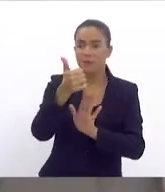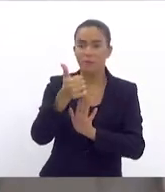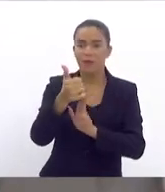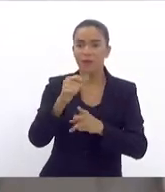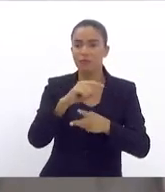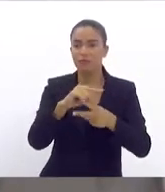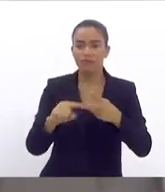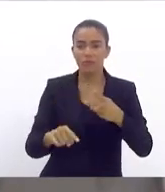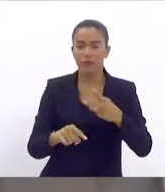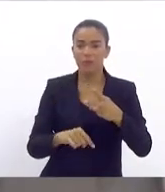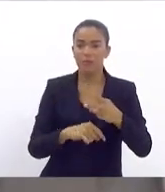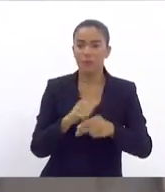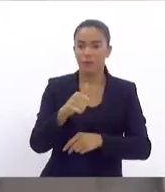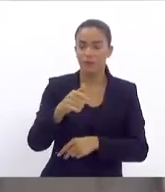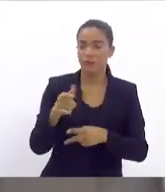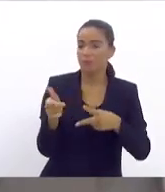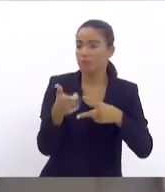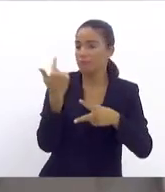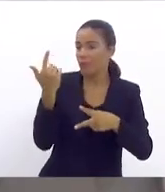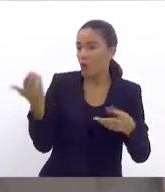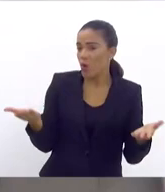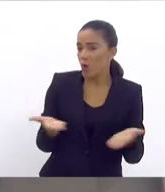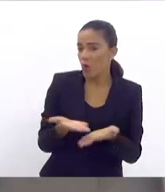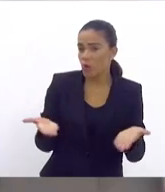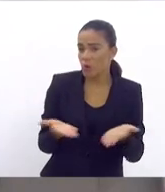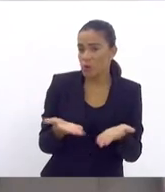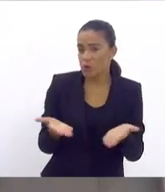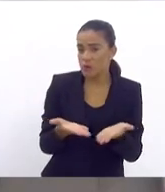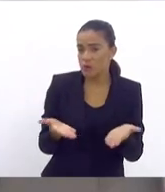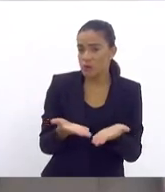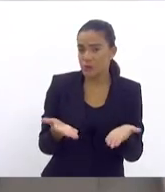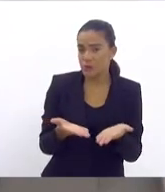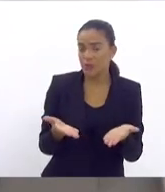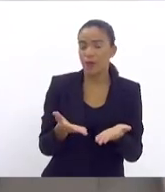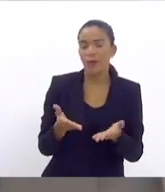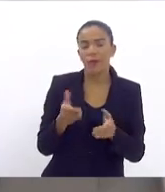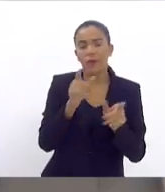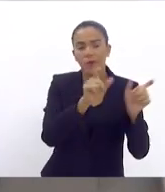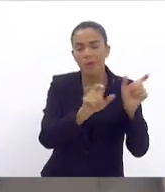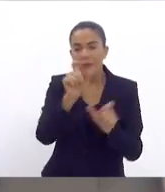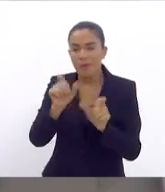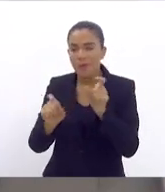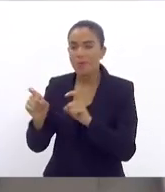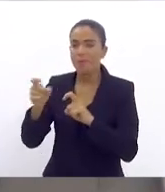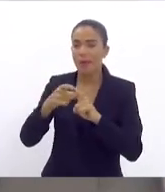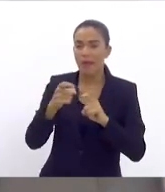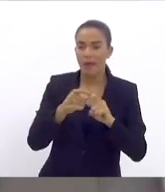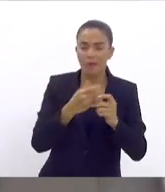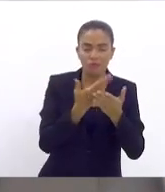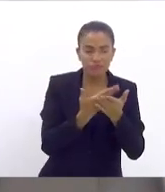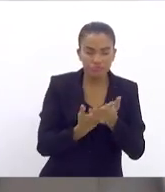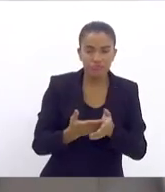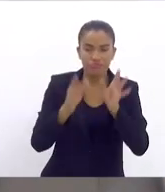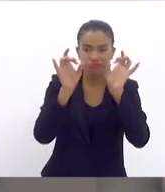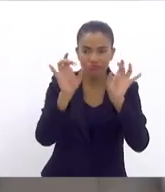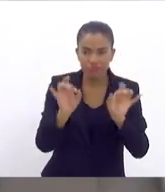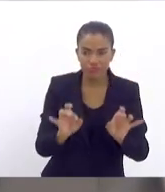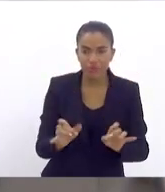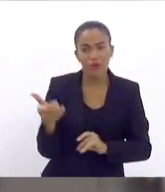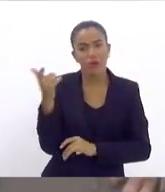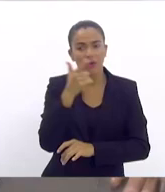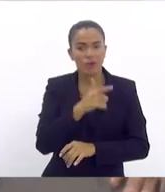é: hoje em dia, os médicos, os especialistas, eles conseguem,